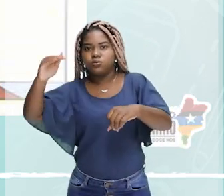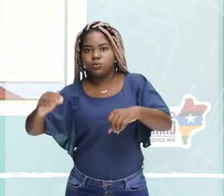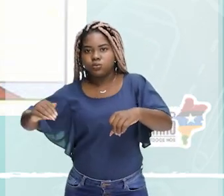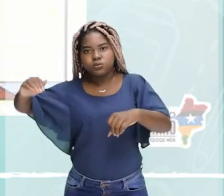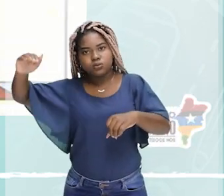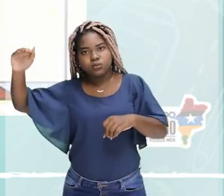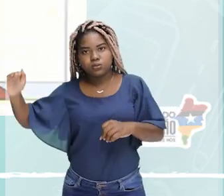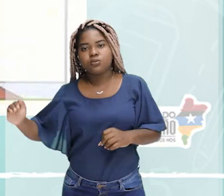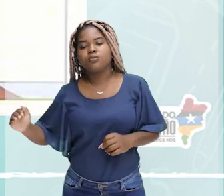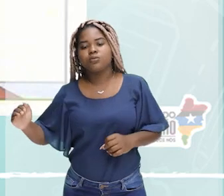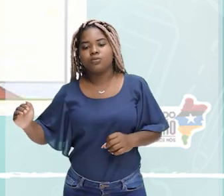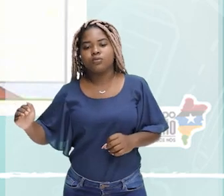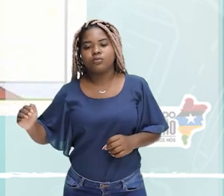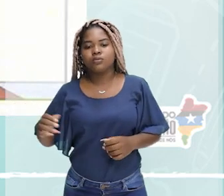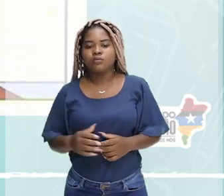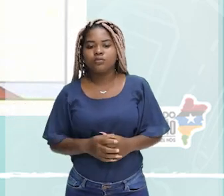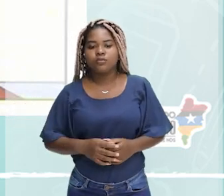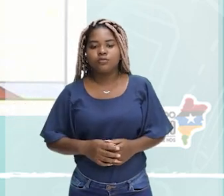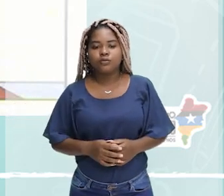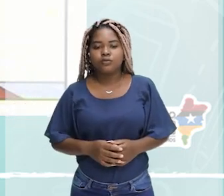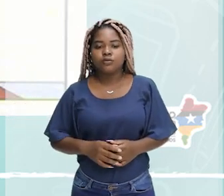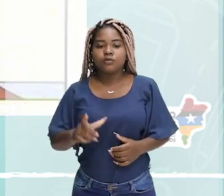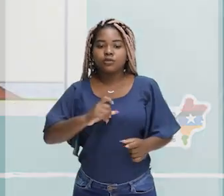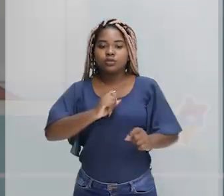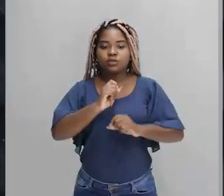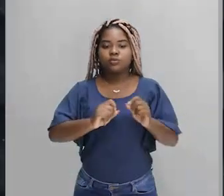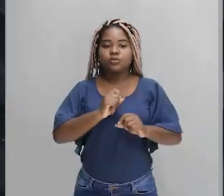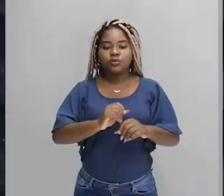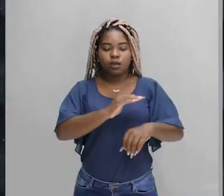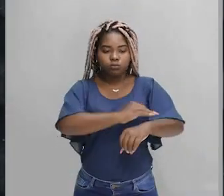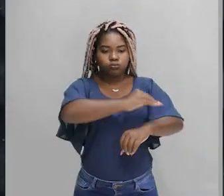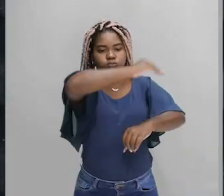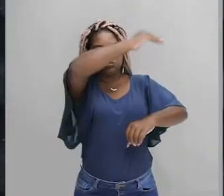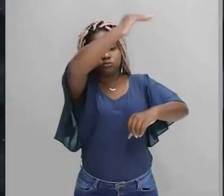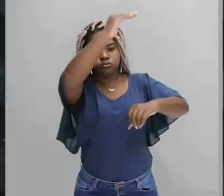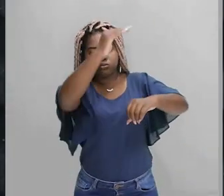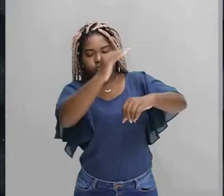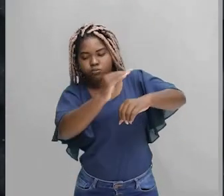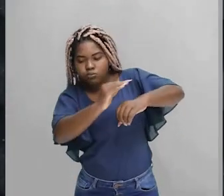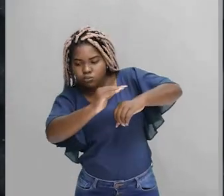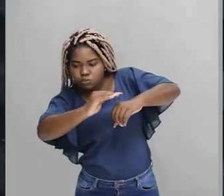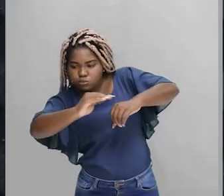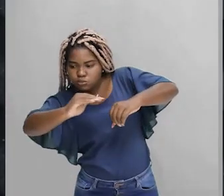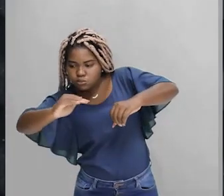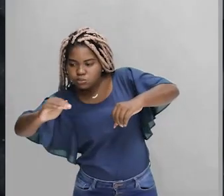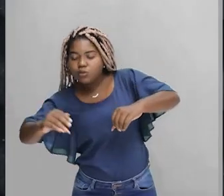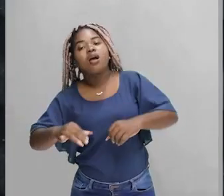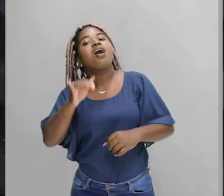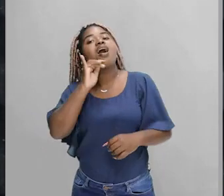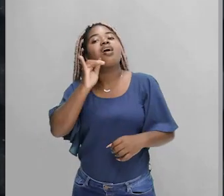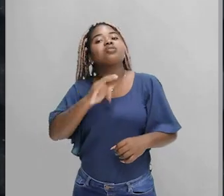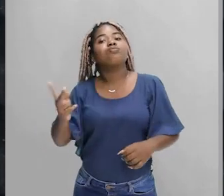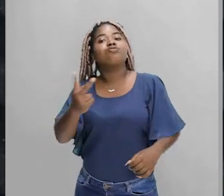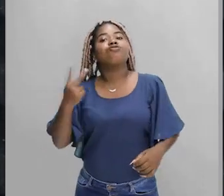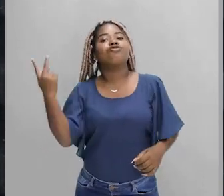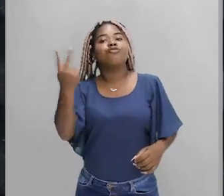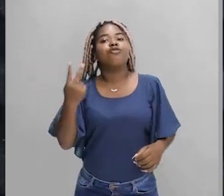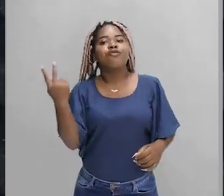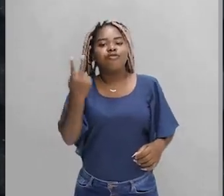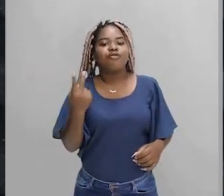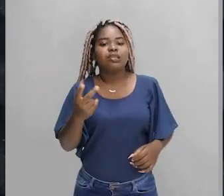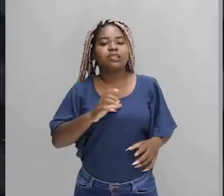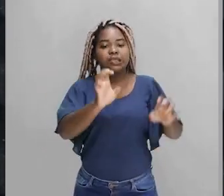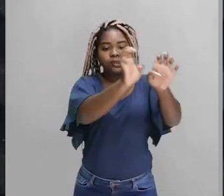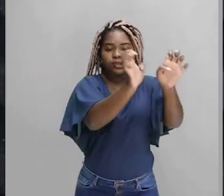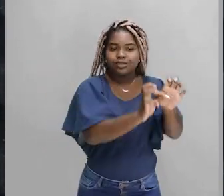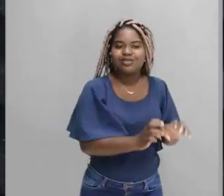outras localidades. Para onde, Marcos? Para as localidades mais baixas, né? O vento, a ação da chuva, por exemplo, faz com que essas estruturas